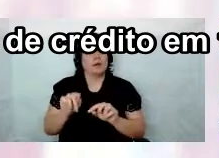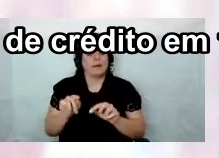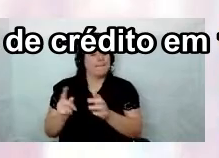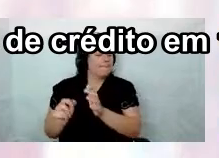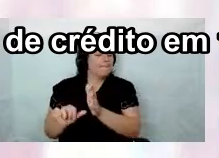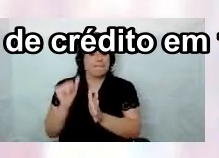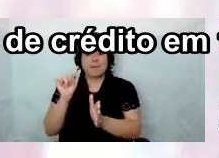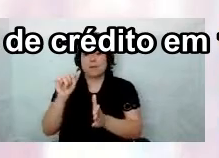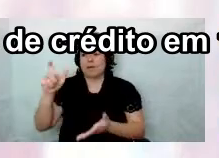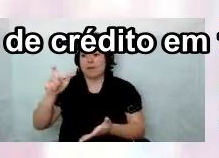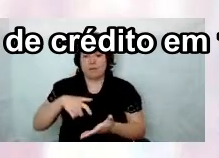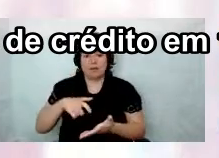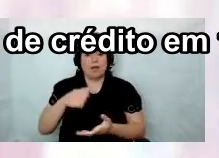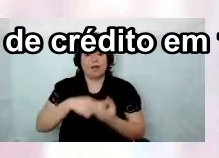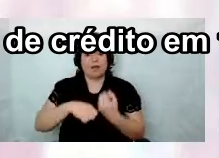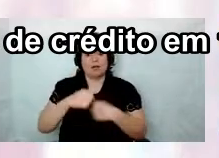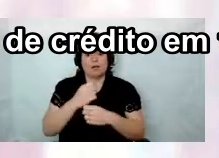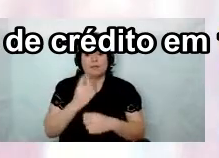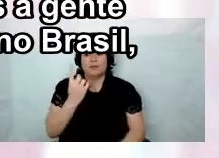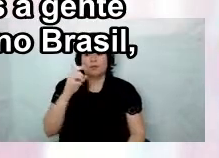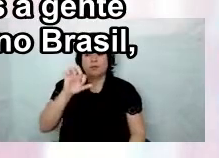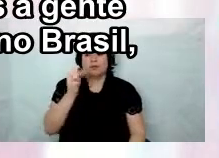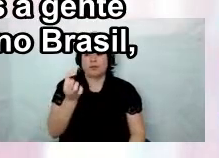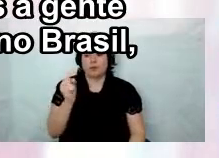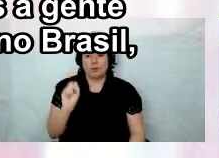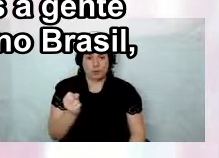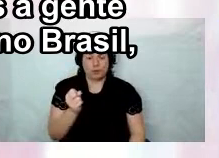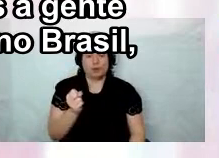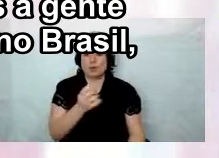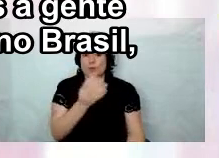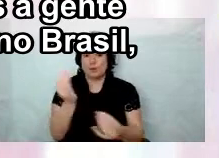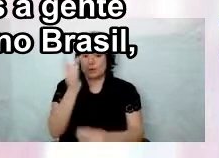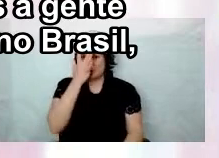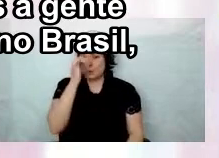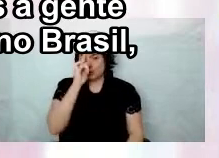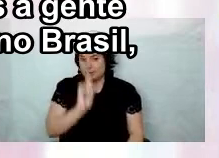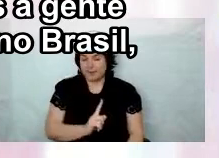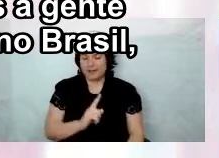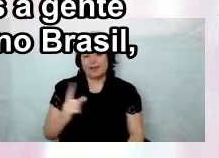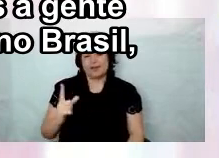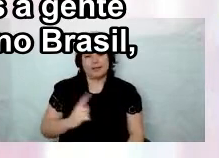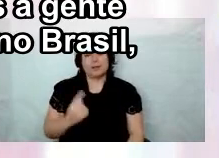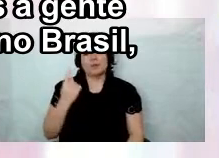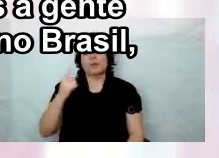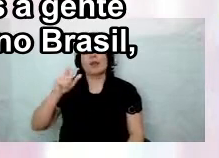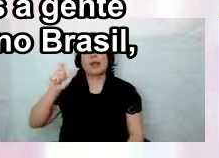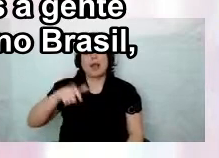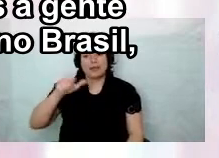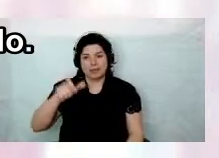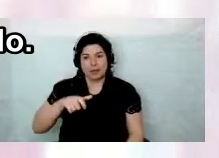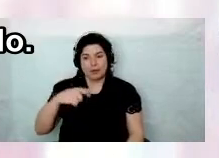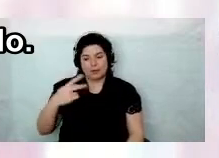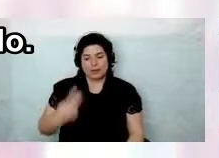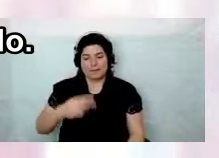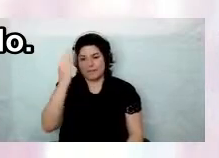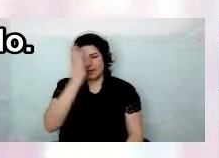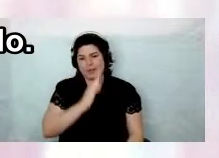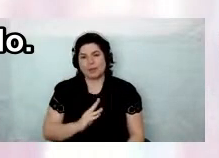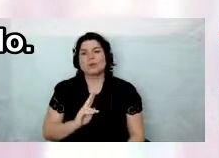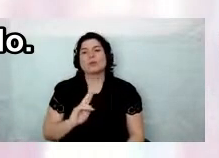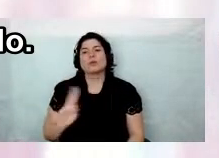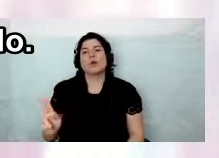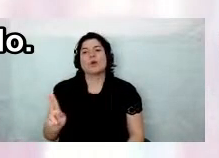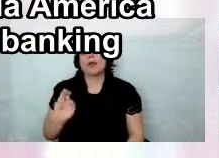de crédito em 1968, né? Então muita gente não sabe, mas a gente já teve um cartão de crédito aqui no Brasil, ele se chamava o cartão